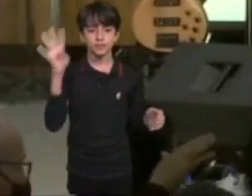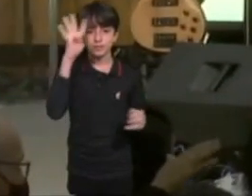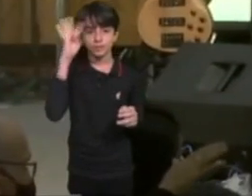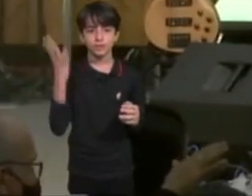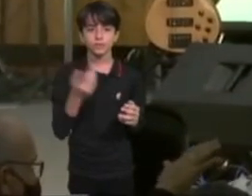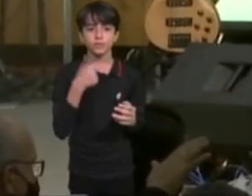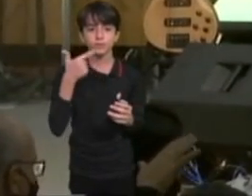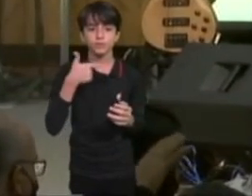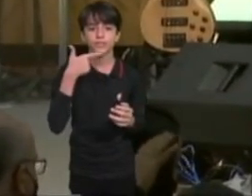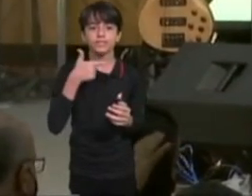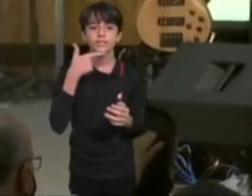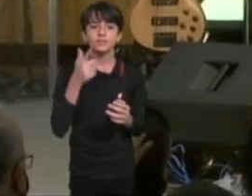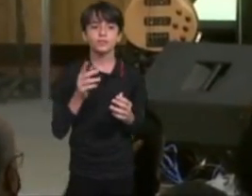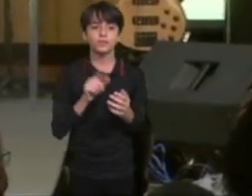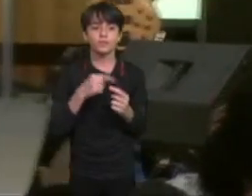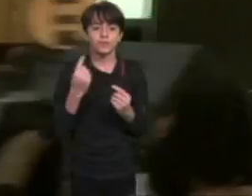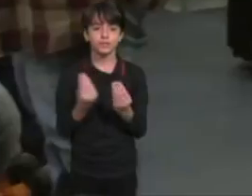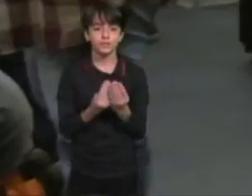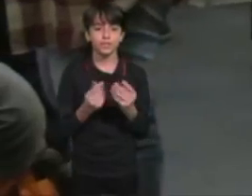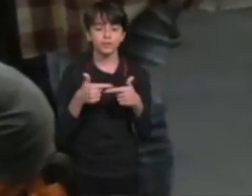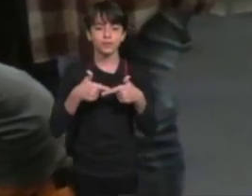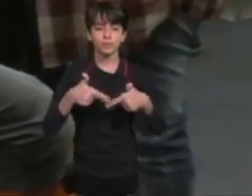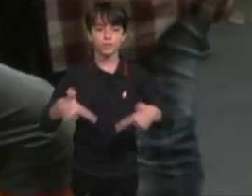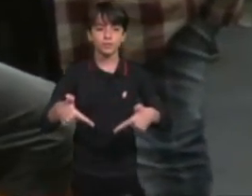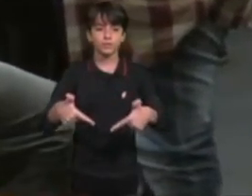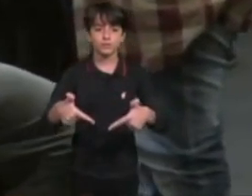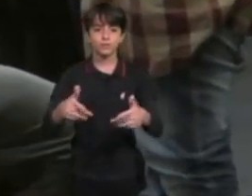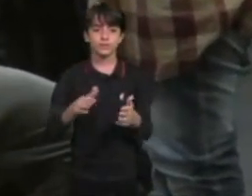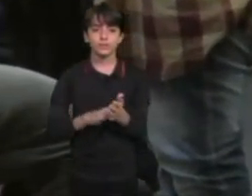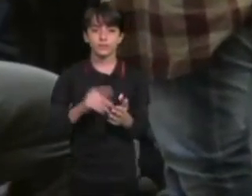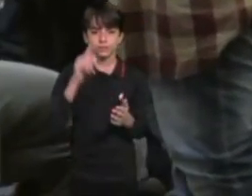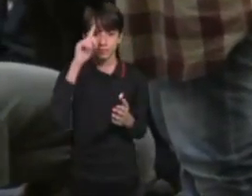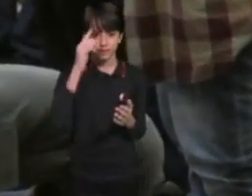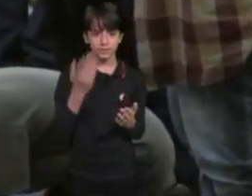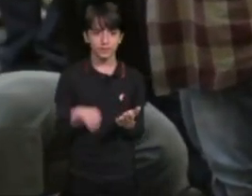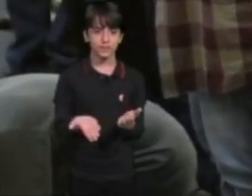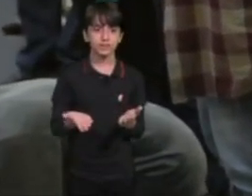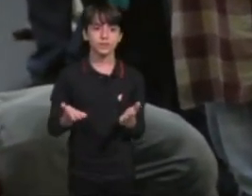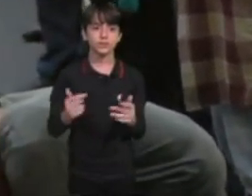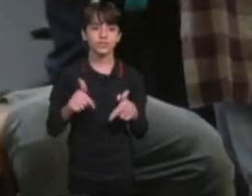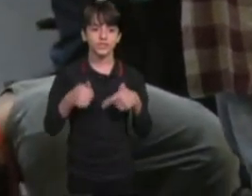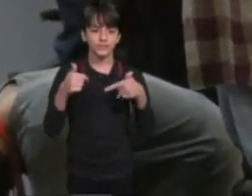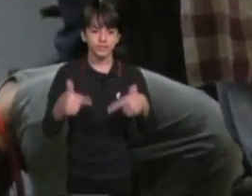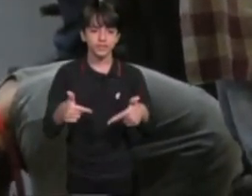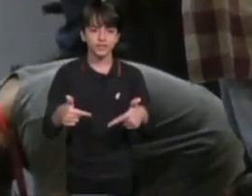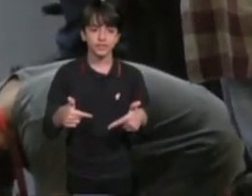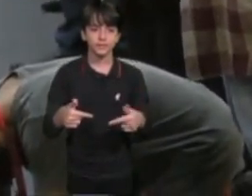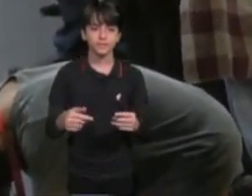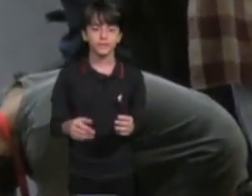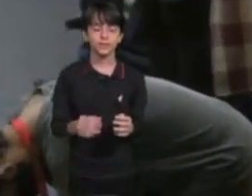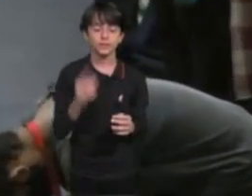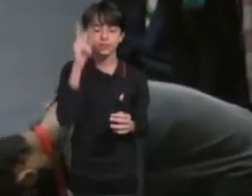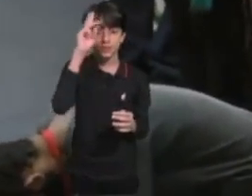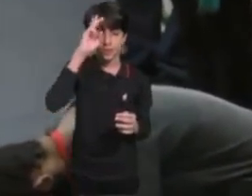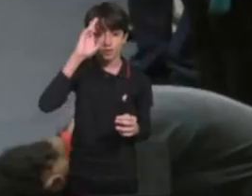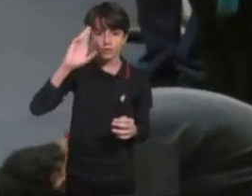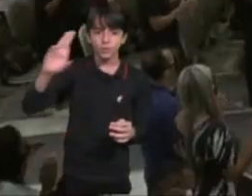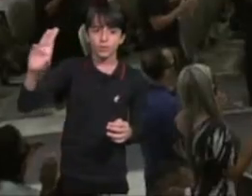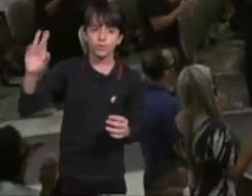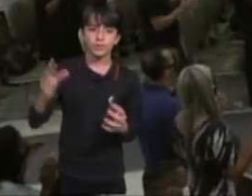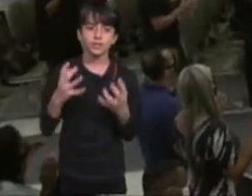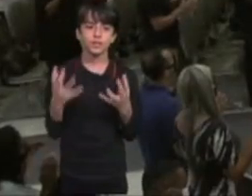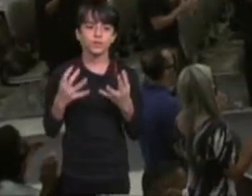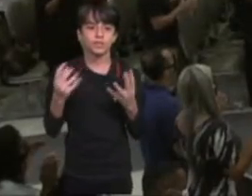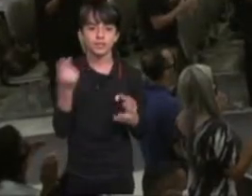não sabe como resolver que você precisa de uma intervenção divina Senhor eu quero